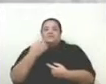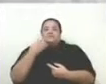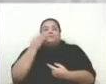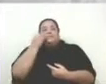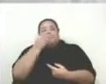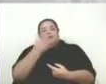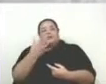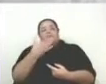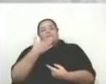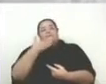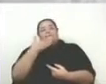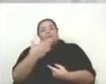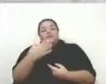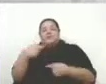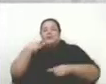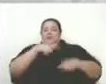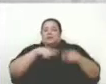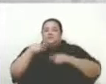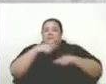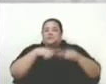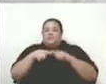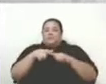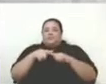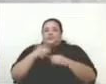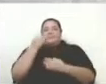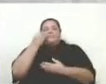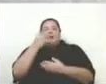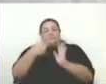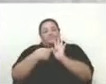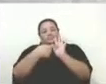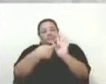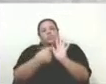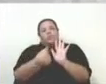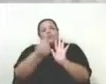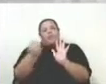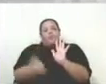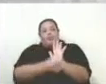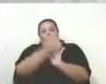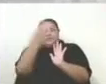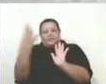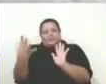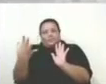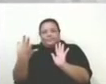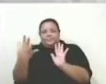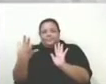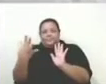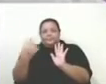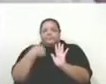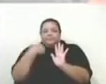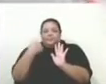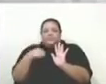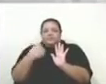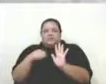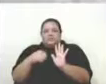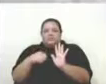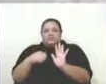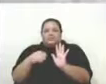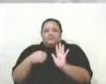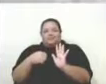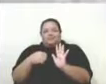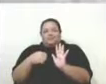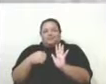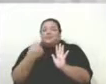e apresenta também o impacto orçamentário. Para eu contratar, eu preciso ter o dinheiro, garantir que eu vou ter o dinheiro para pagar, não é só sair pedindo também.